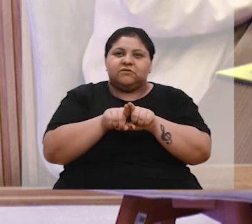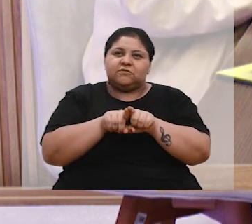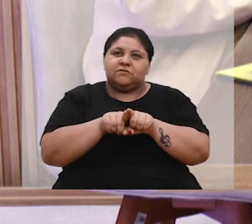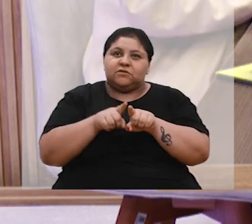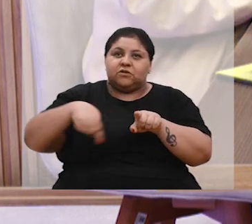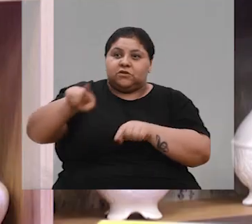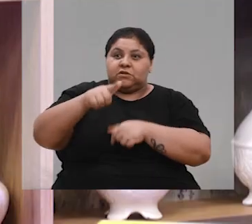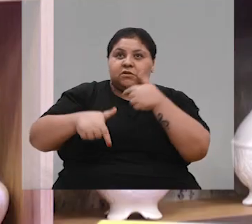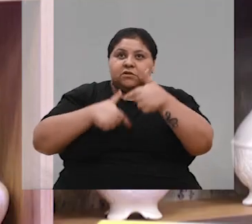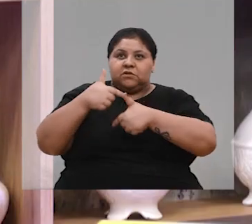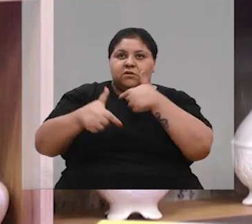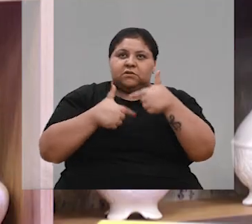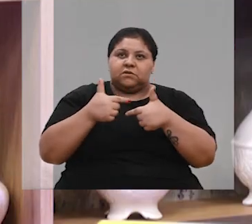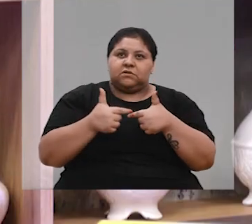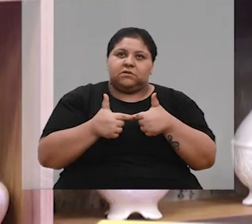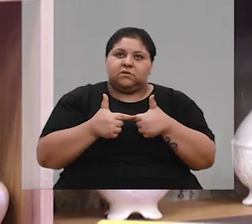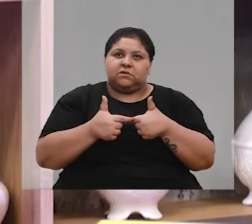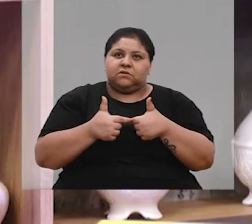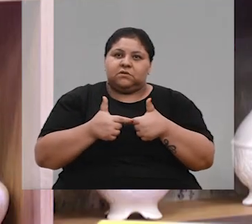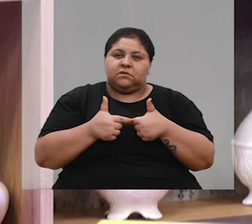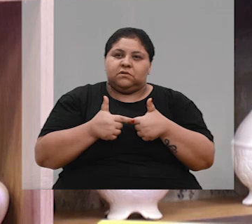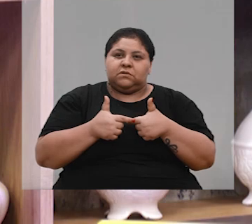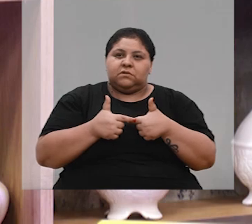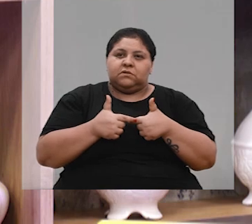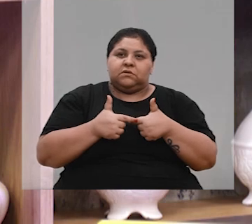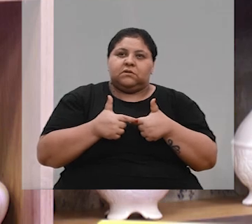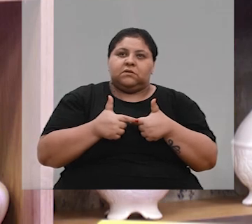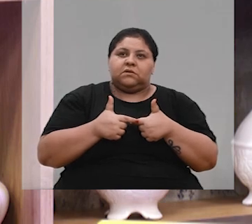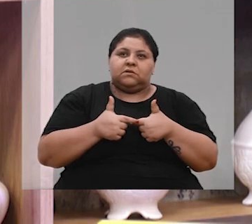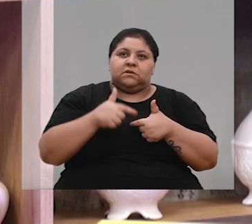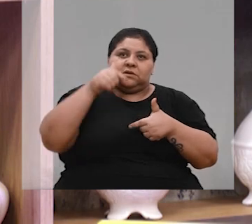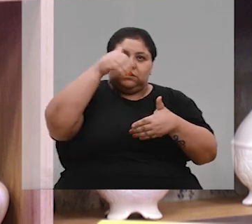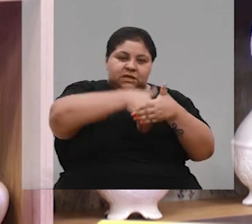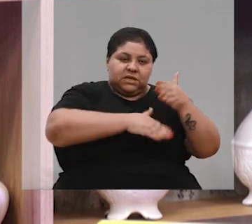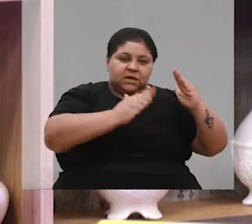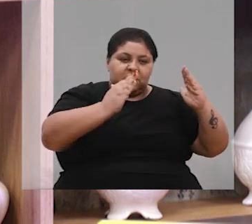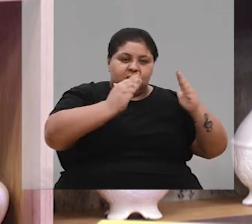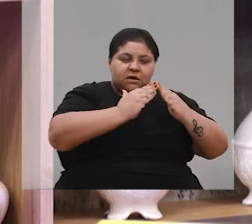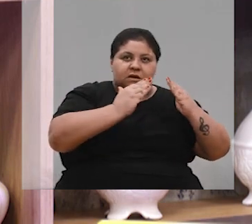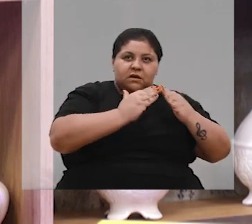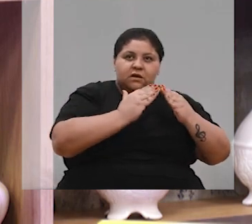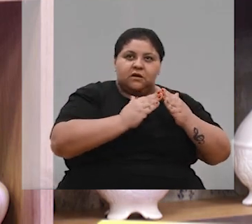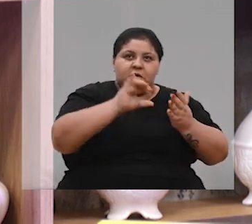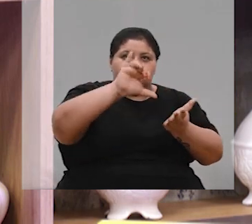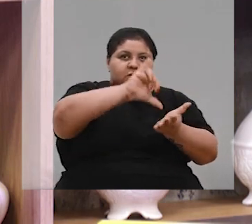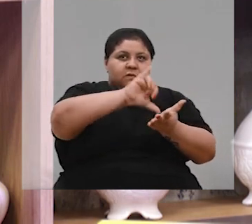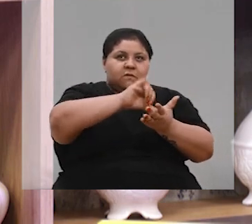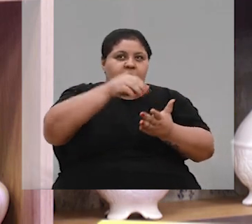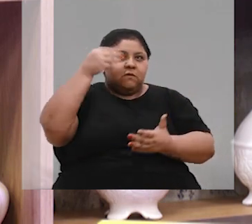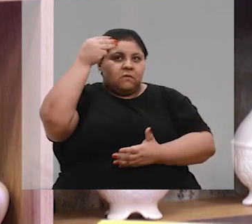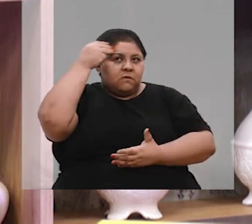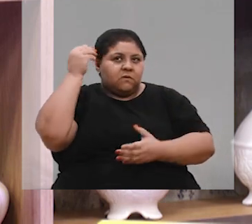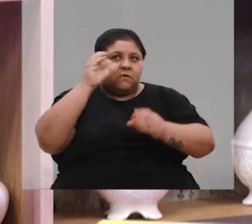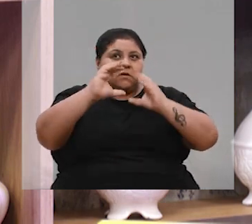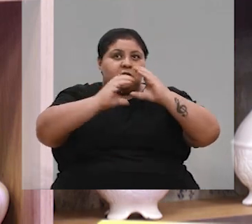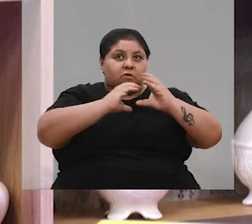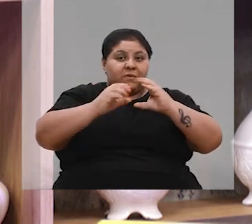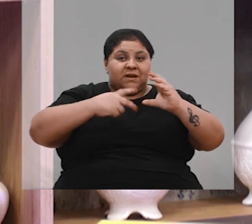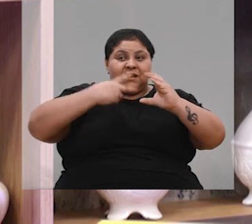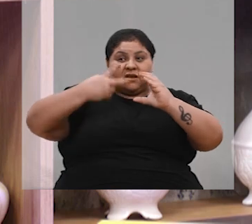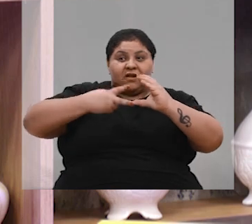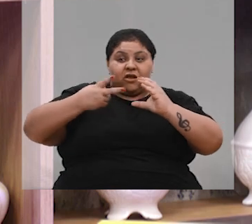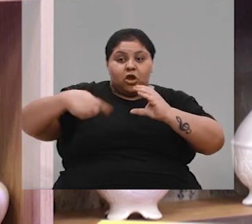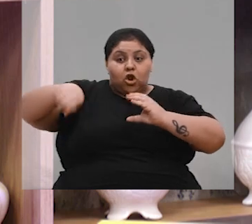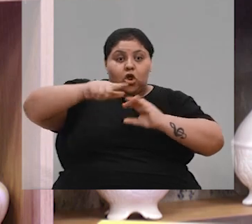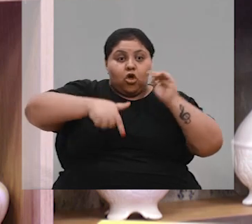também, né? Porque, querendo ou não, o nosso trabalho enquanto agentes que estão na casa, no centro de memória, na comunicação,